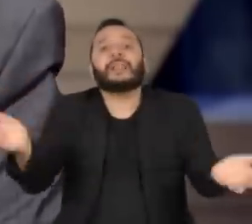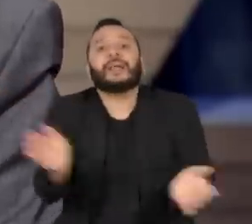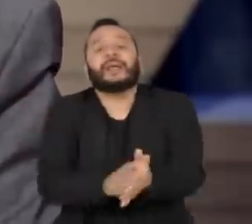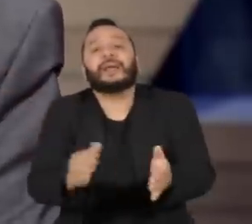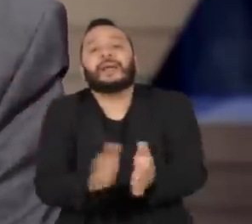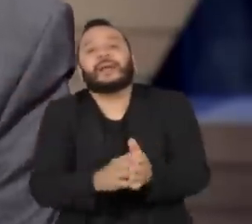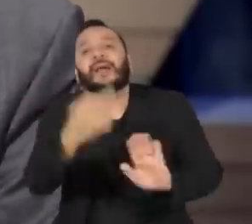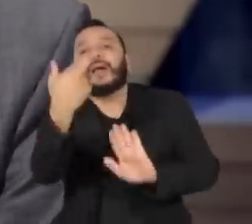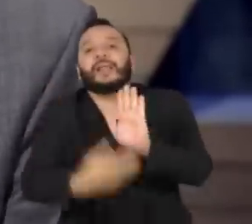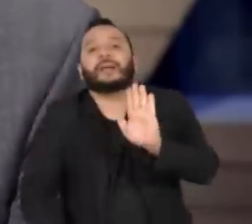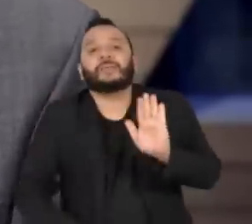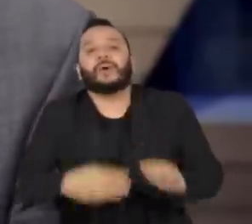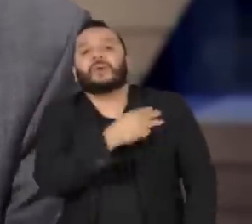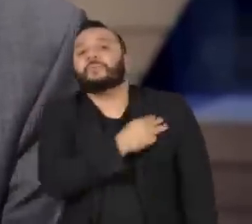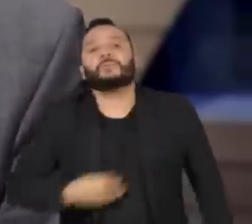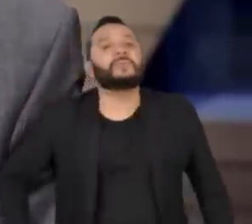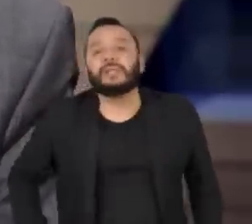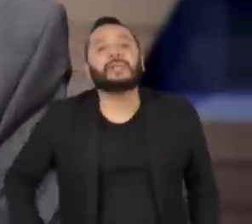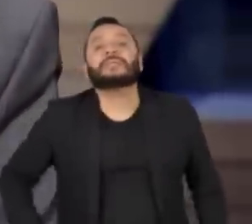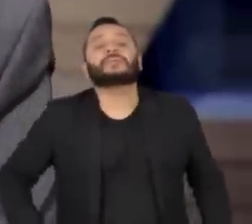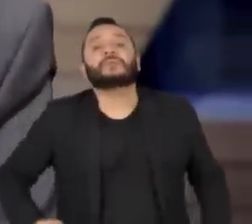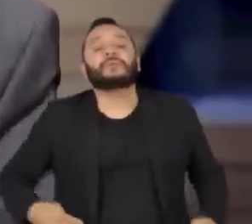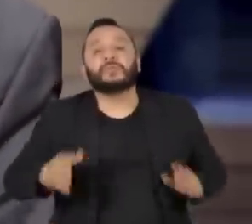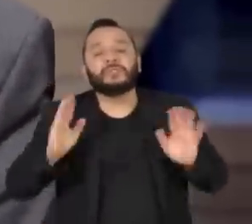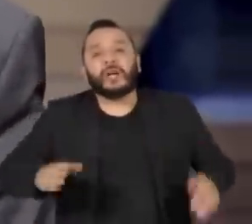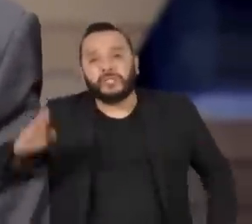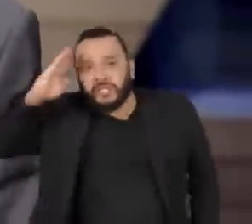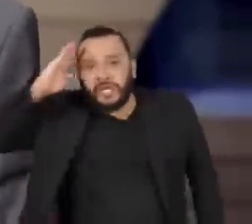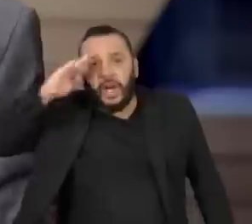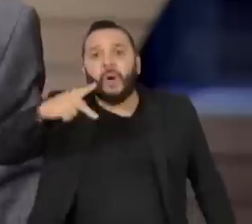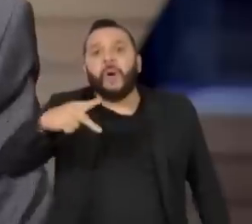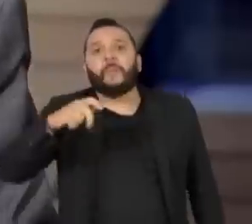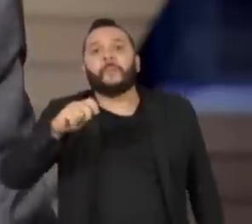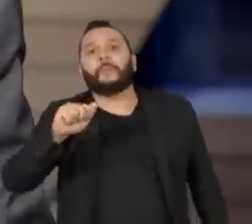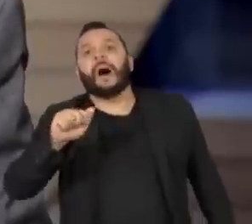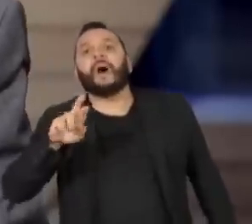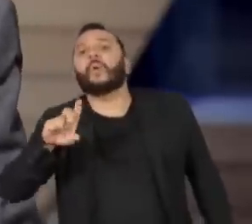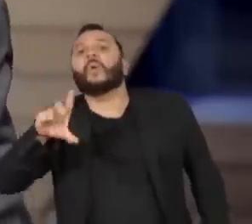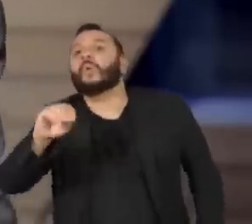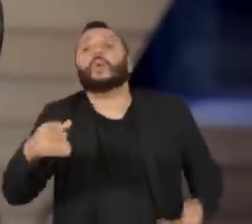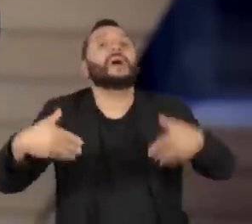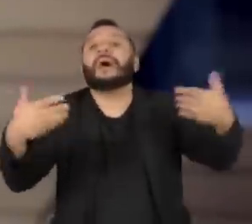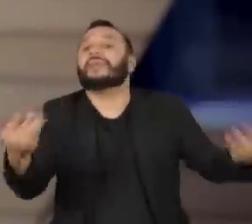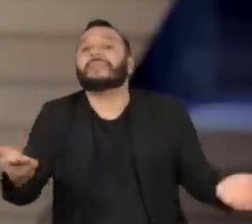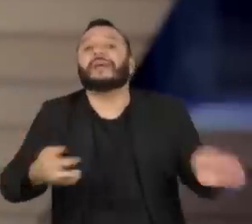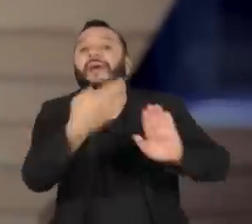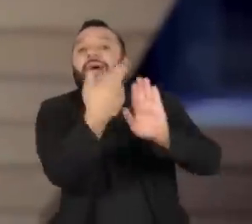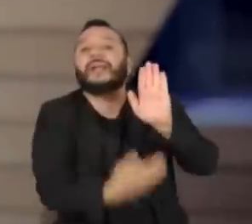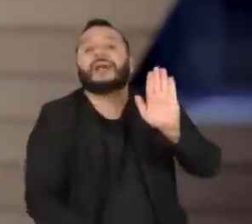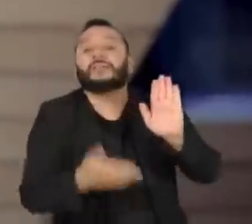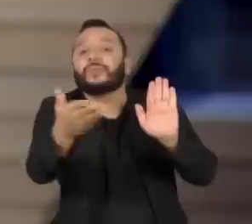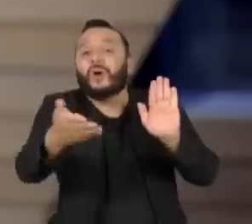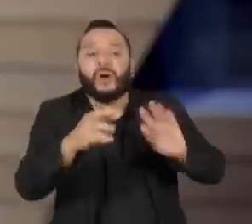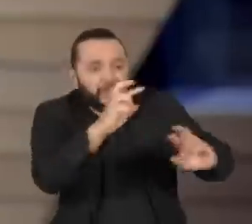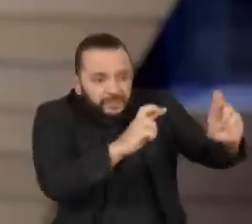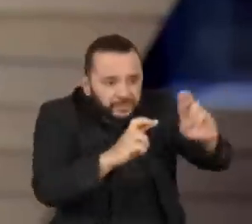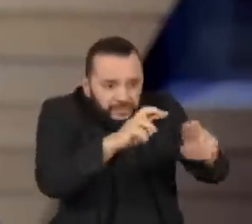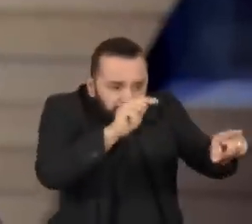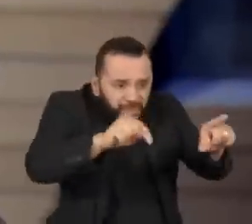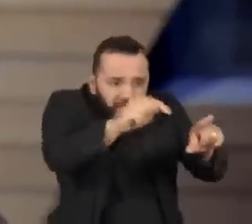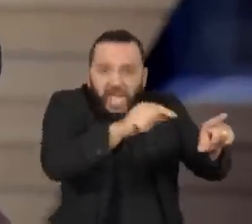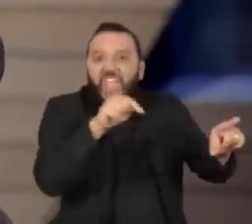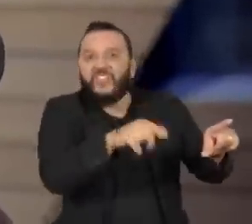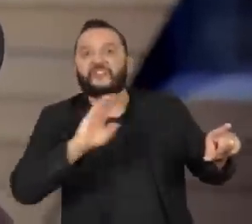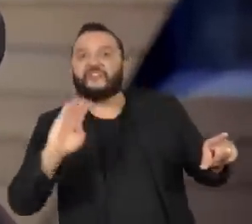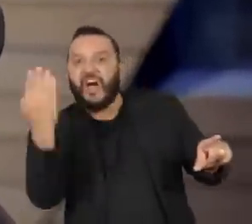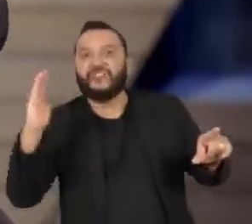ministro da Defesa? Eu desafio aqui o general Paulo Sérgio, não era ele? Cadê o relatório que o senhor apresentar sobre as